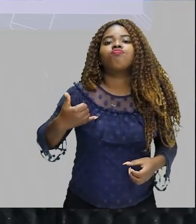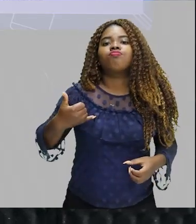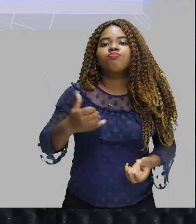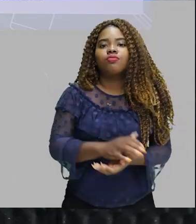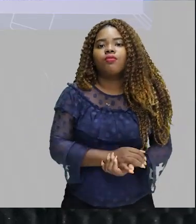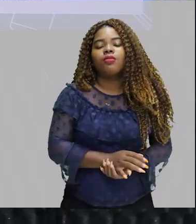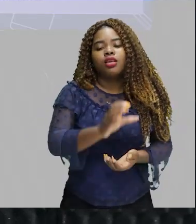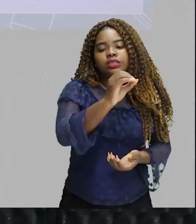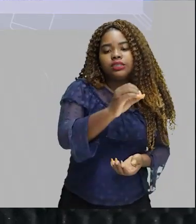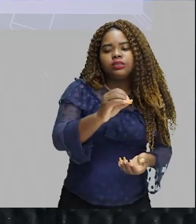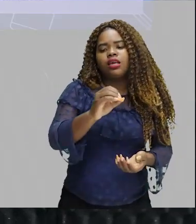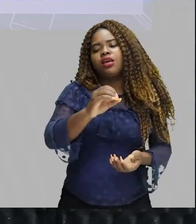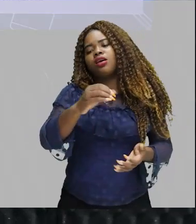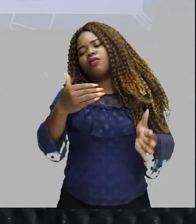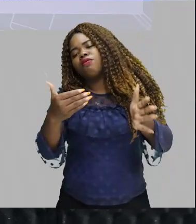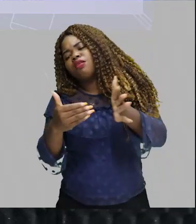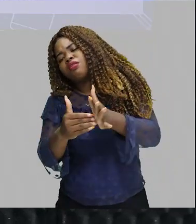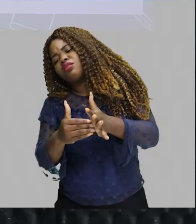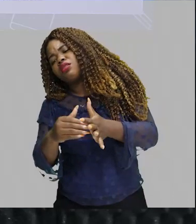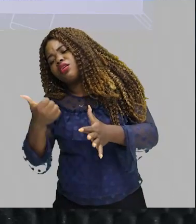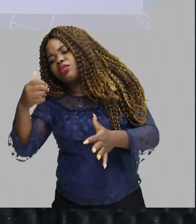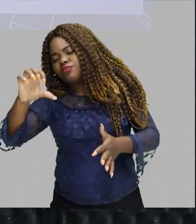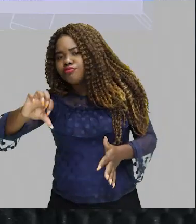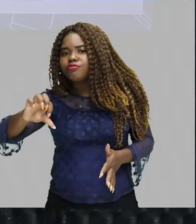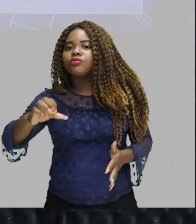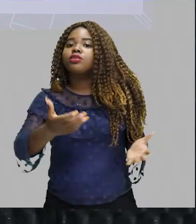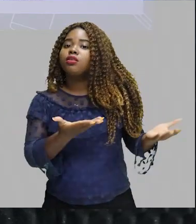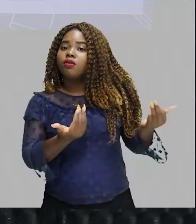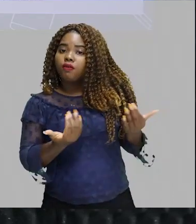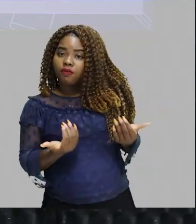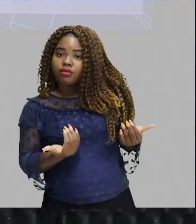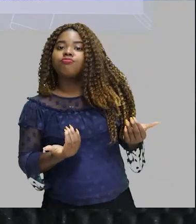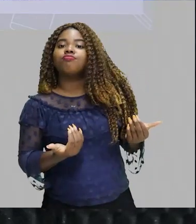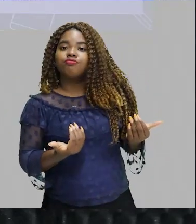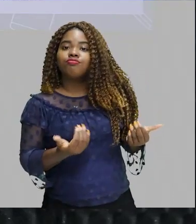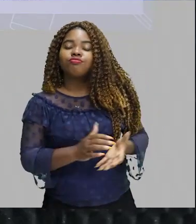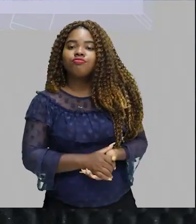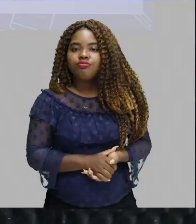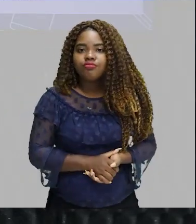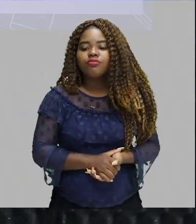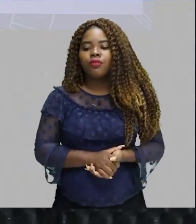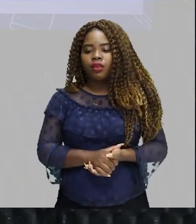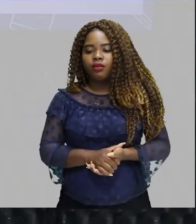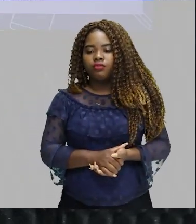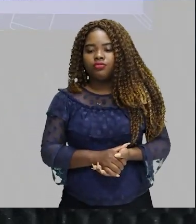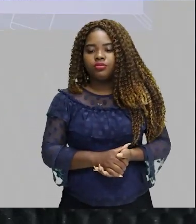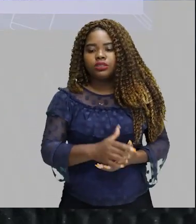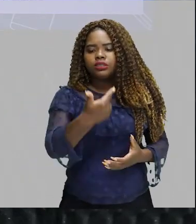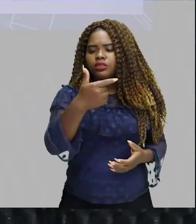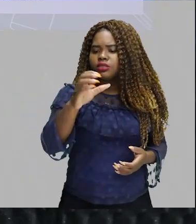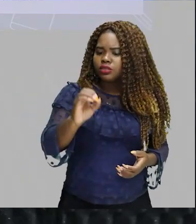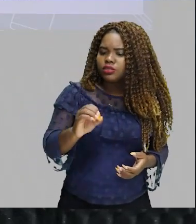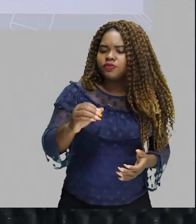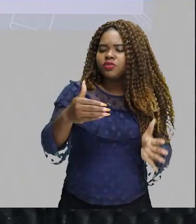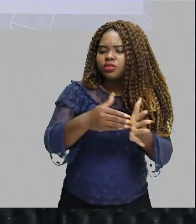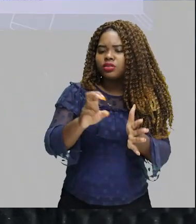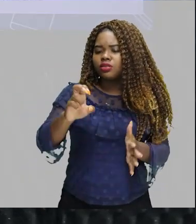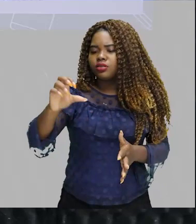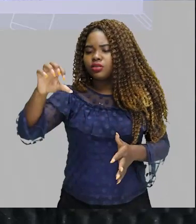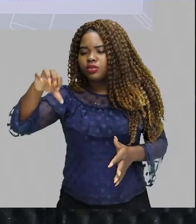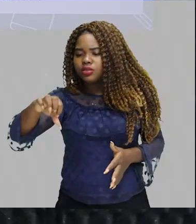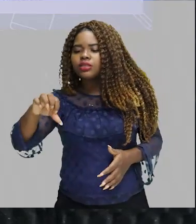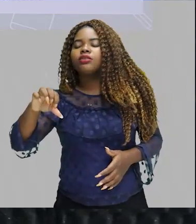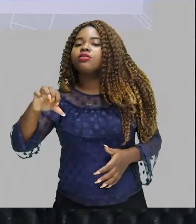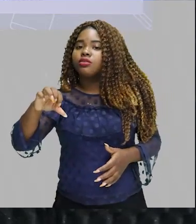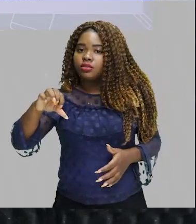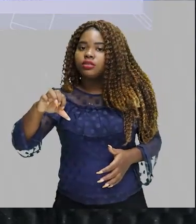nascer, 0 anos, até 19 anos, tá certo? Seria a faixa jovem. De 20 anos até 59,